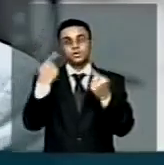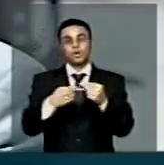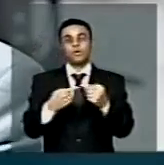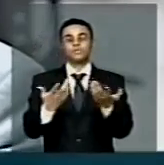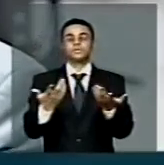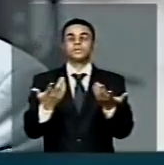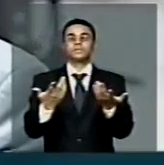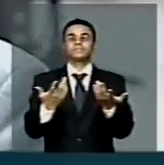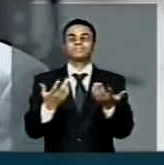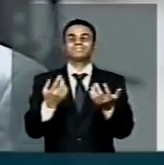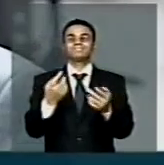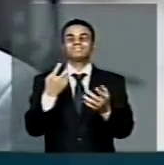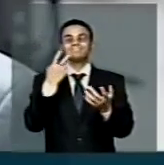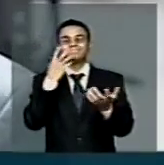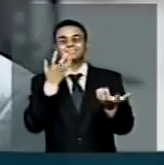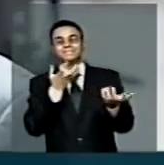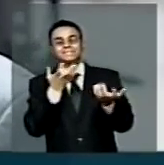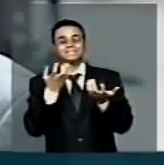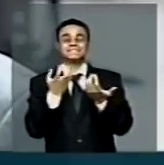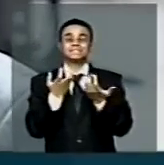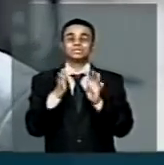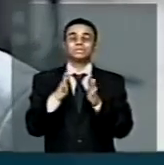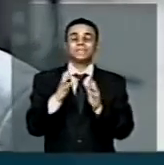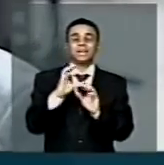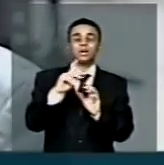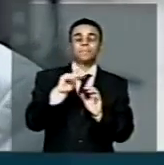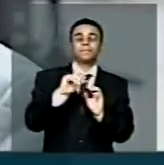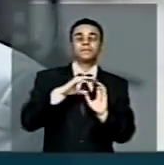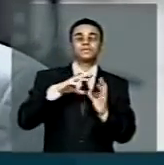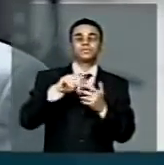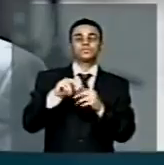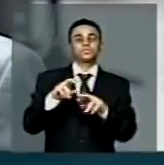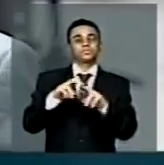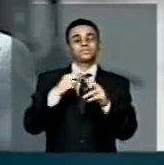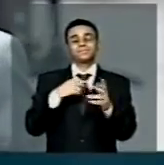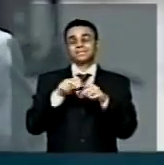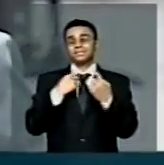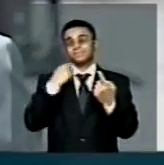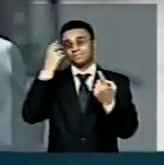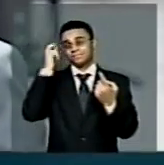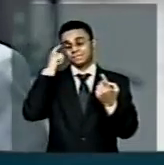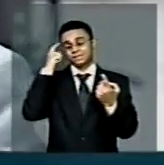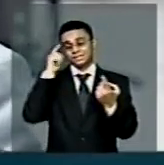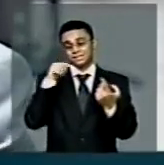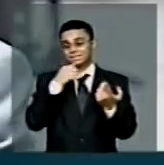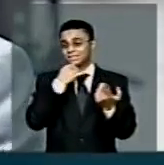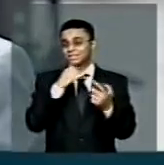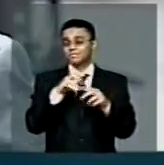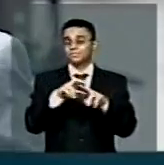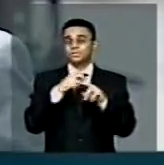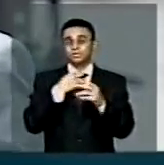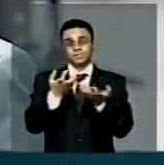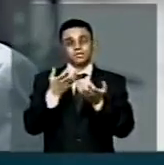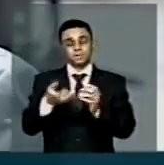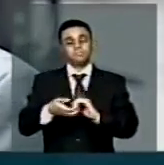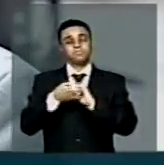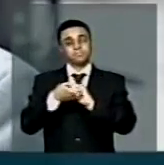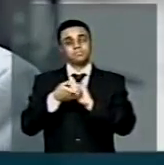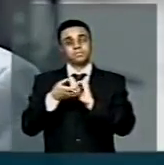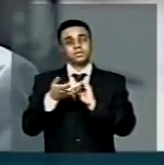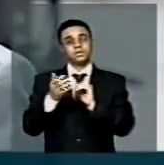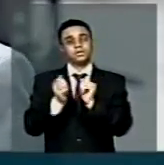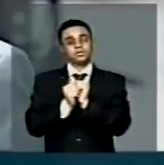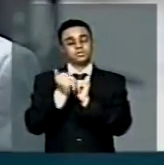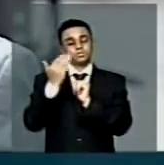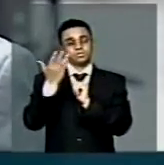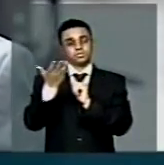forma desconfiada em relação à Copa do Mundo. Penso que isso é lamentável e gostaria de me congratular com o espírito